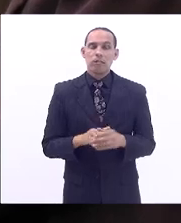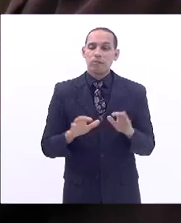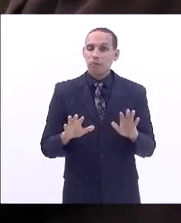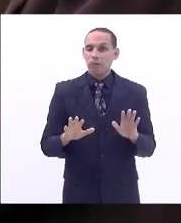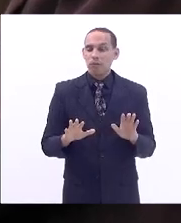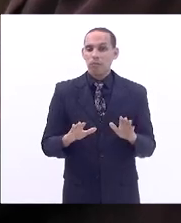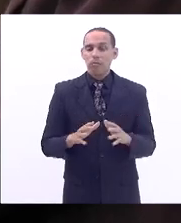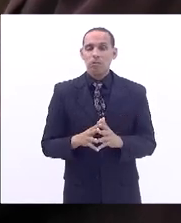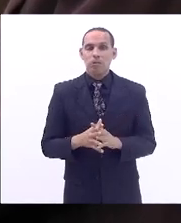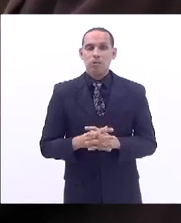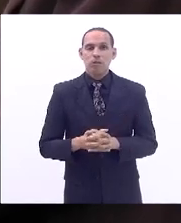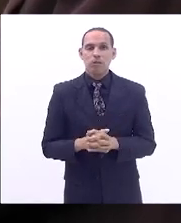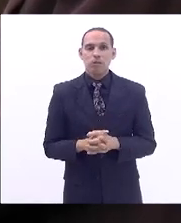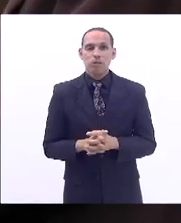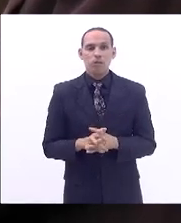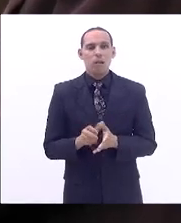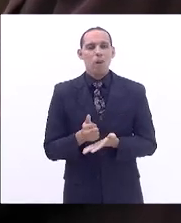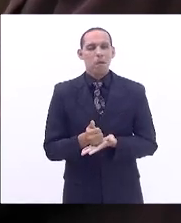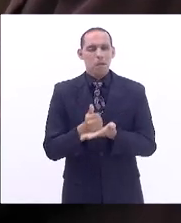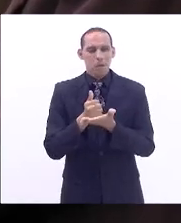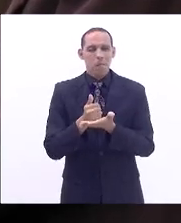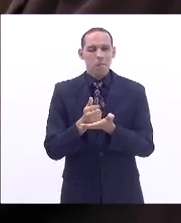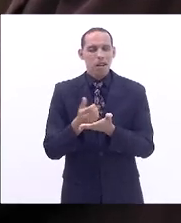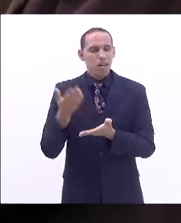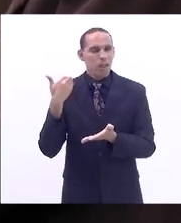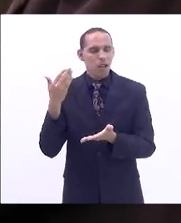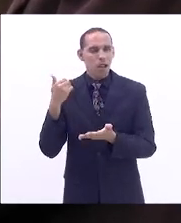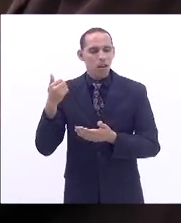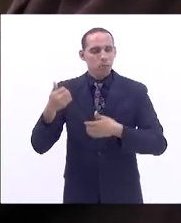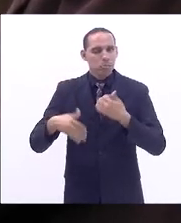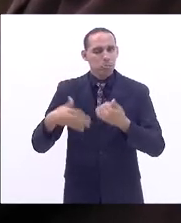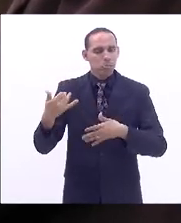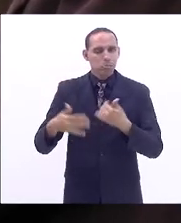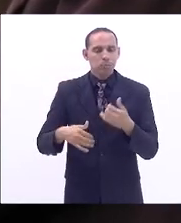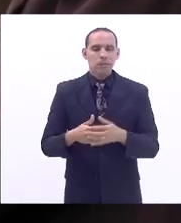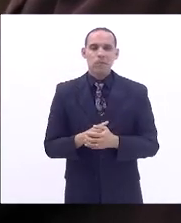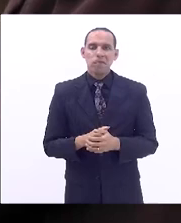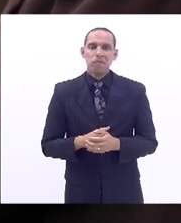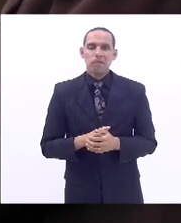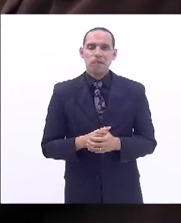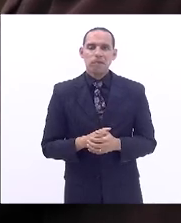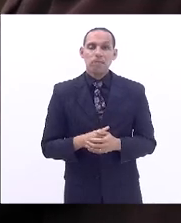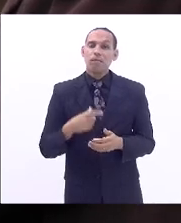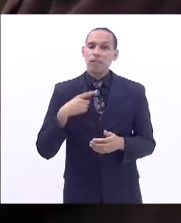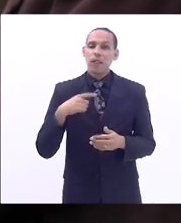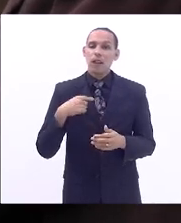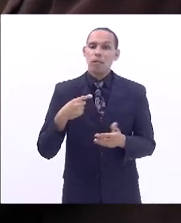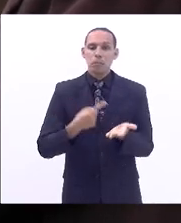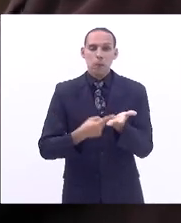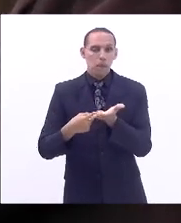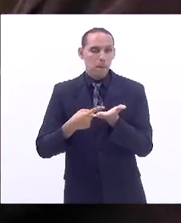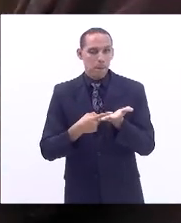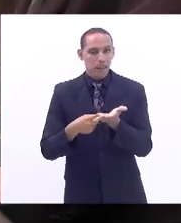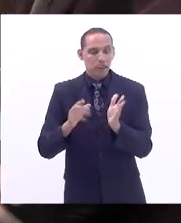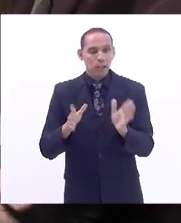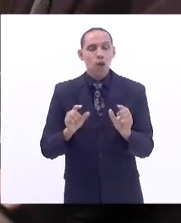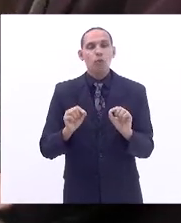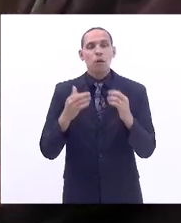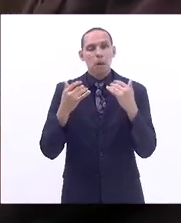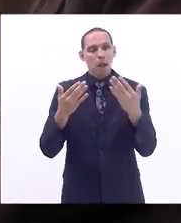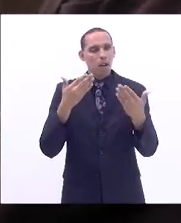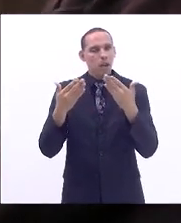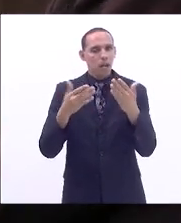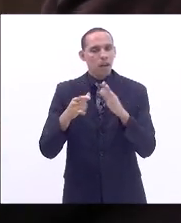fez aqui com base nas manifestações anteriores um uma serto sobre a necessidade de realizar